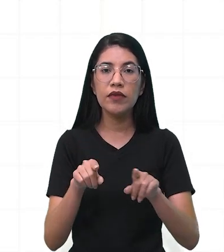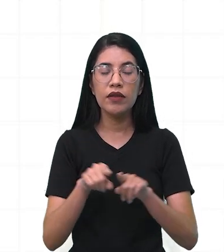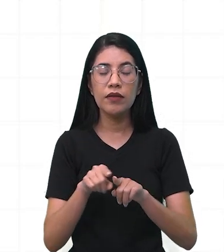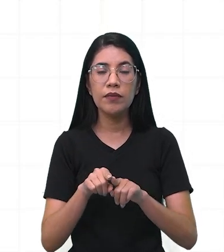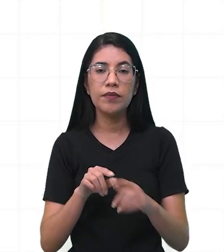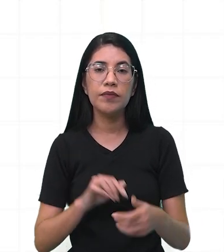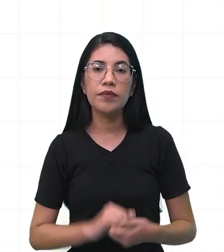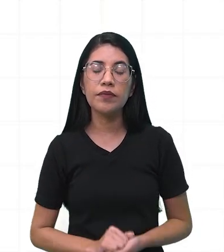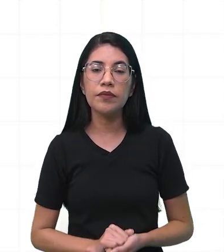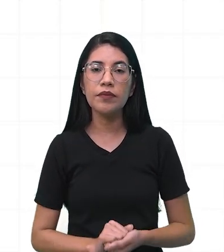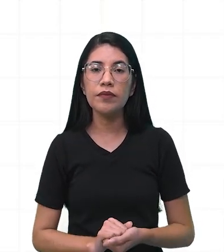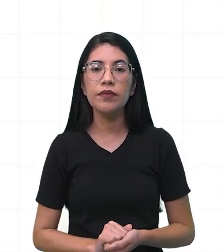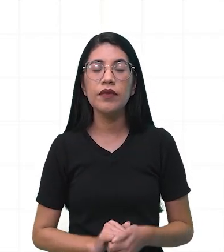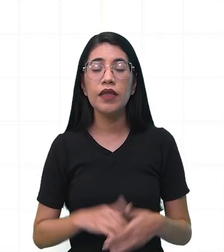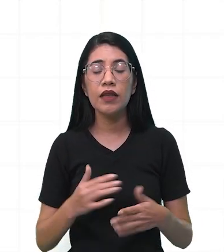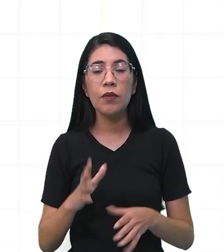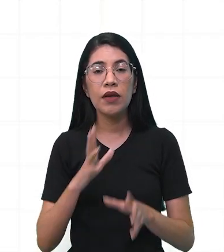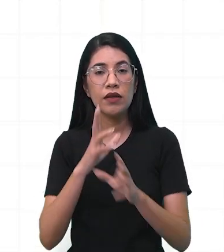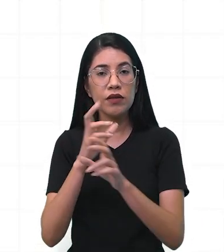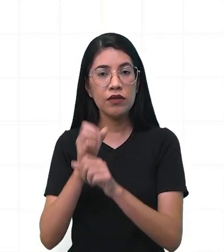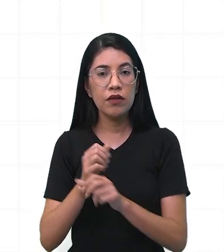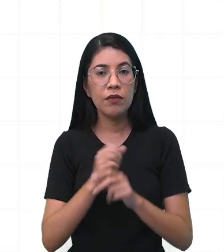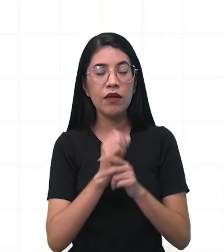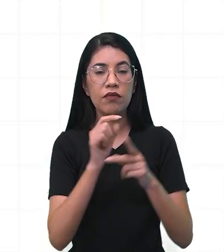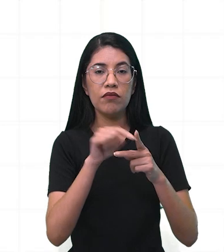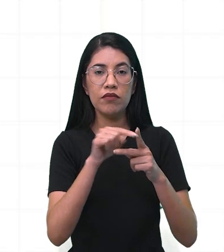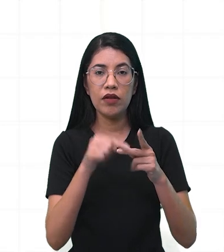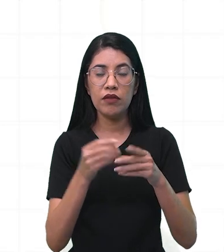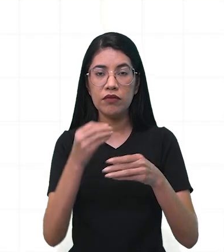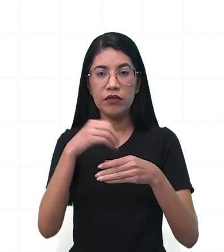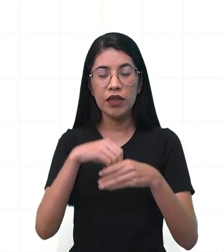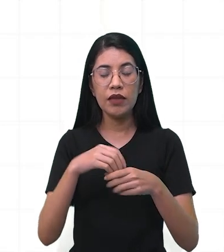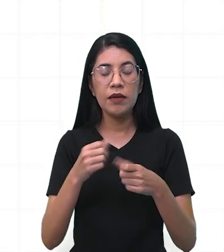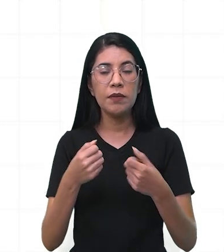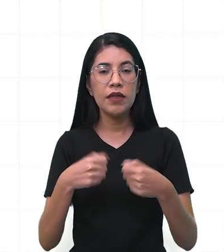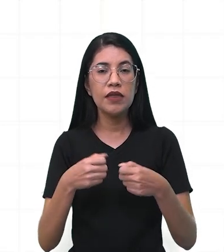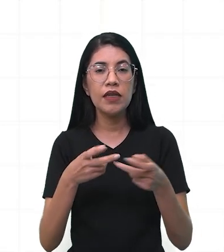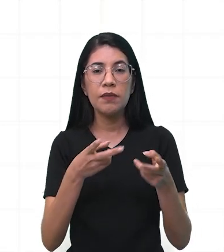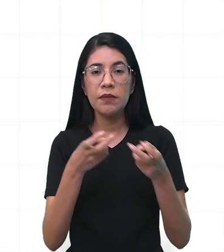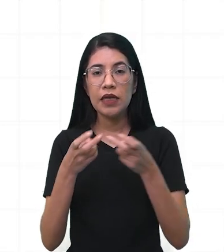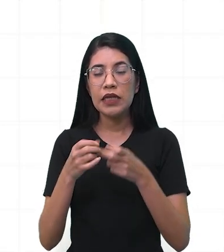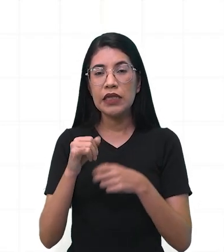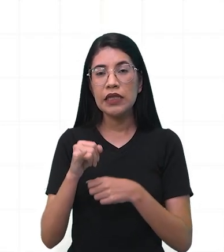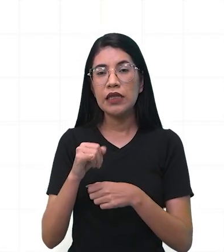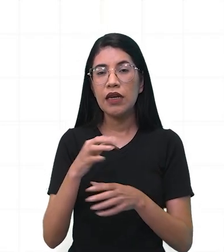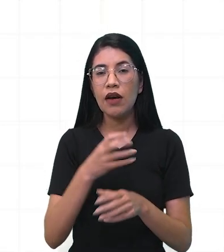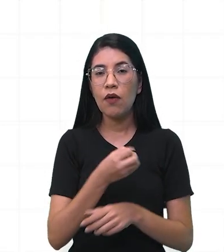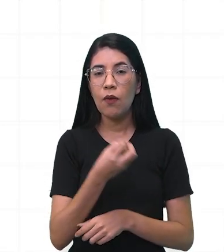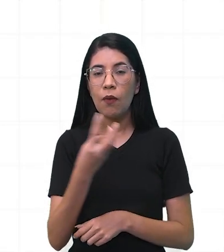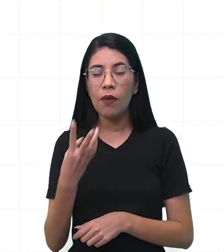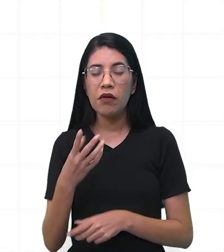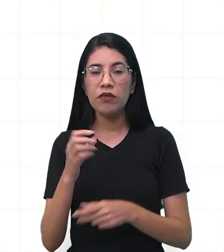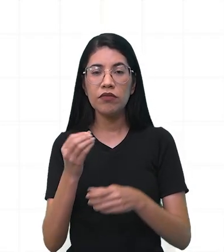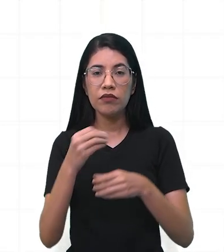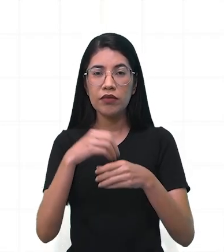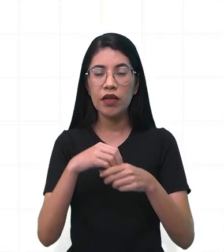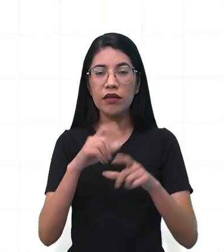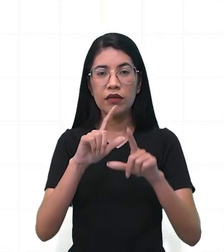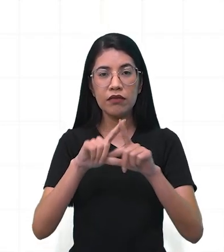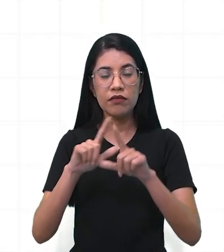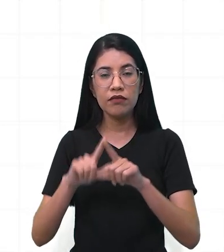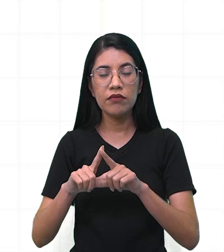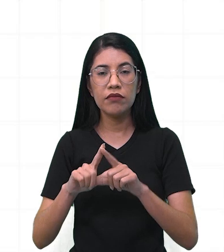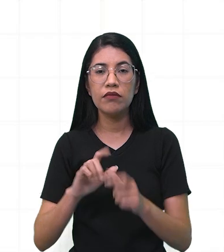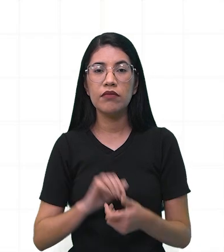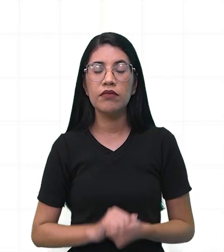para você saber a soma dos ângulos internos, então você verifica aí quantos triângulos tem, ok? Por